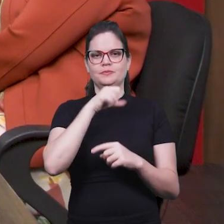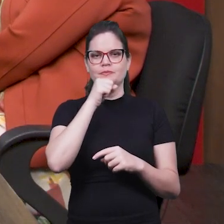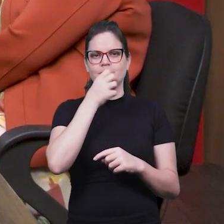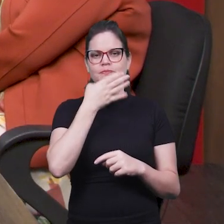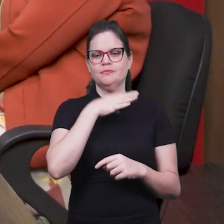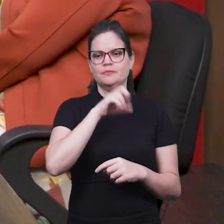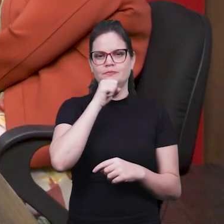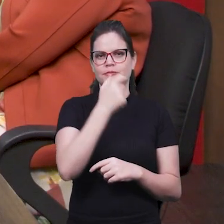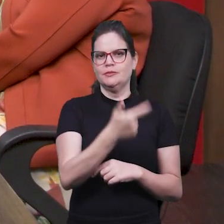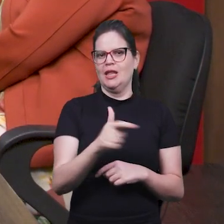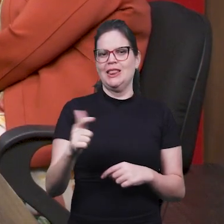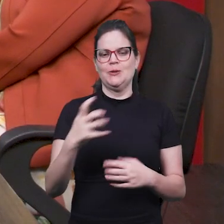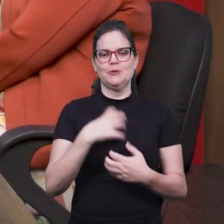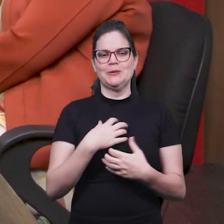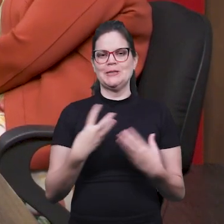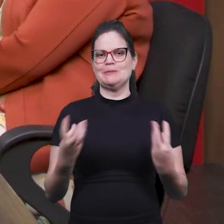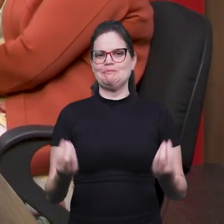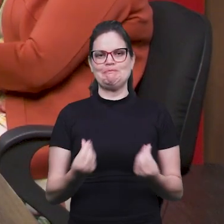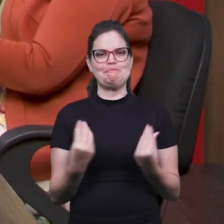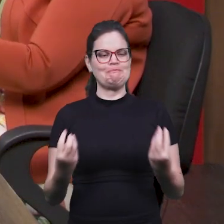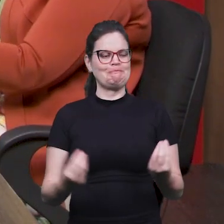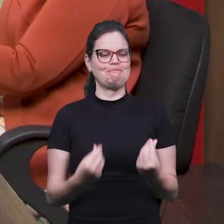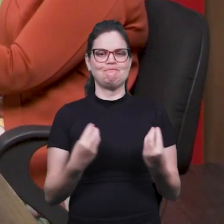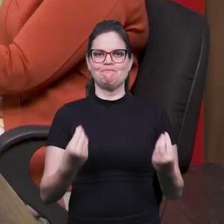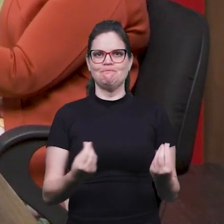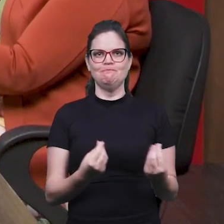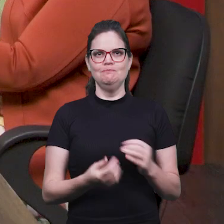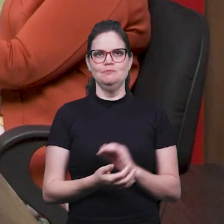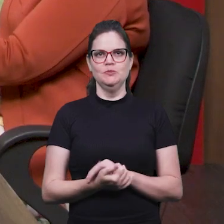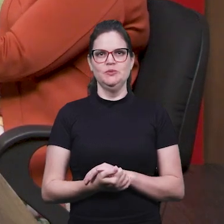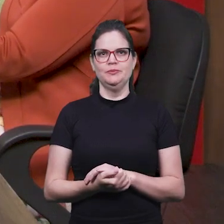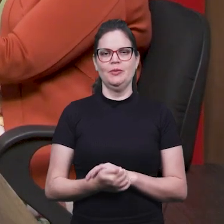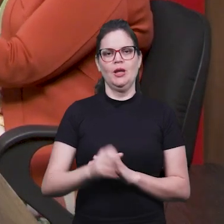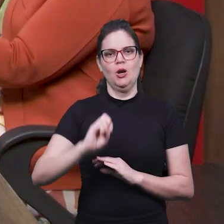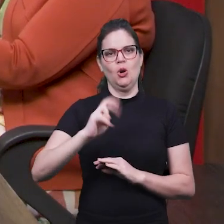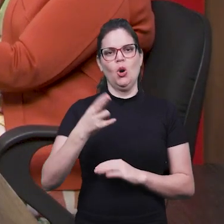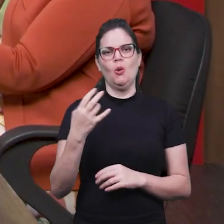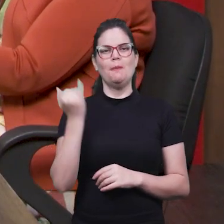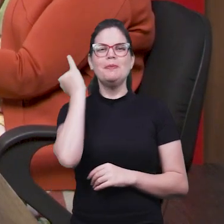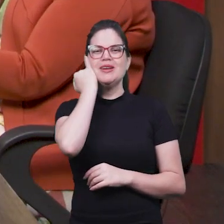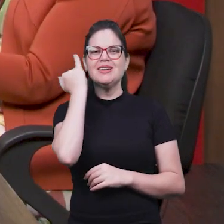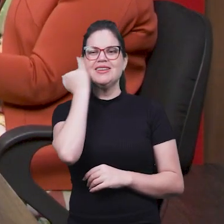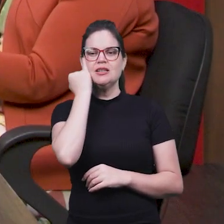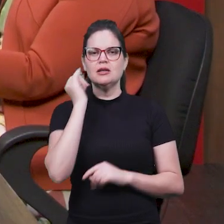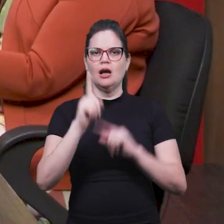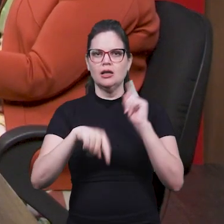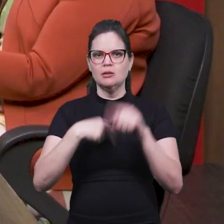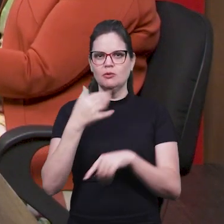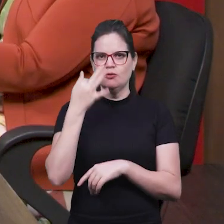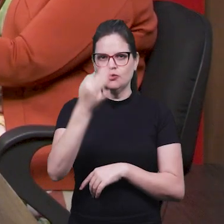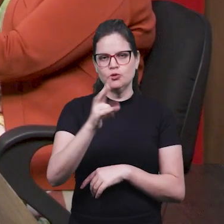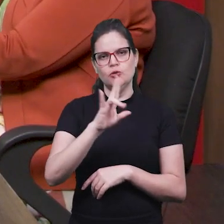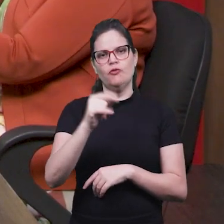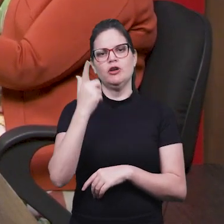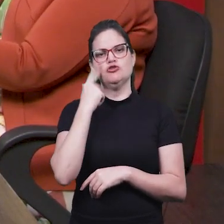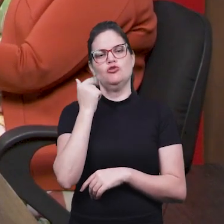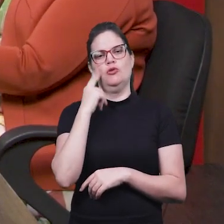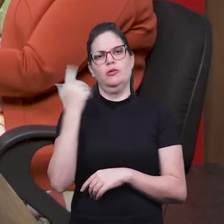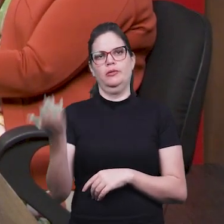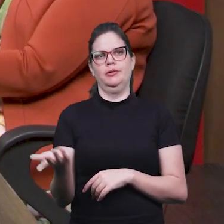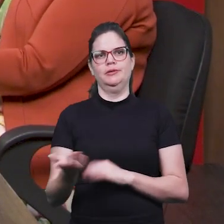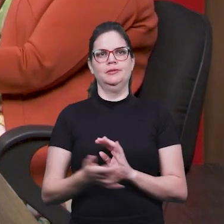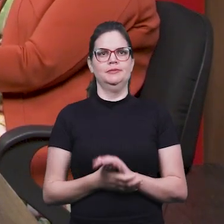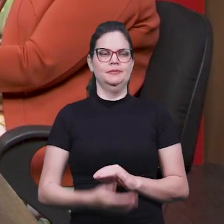sensibilidade, não sei se por desconhecer ou por preguiça, vão chorar muito mais tarde. Nós não podemos terceirizar a educação